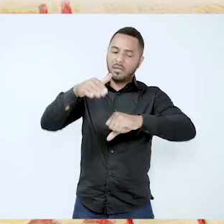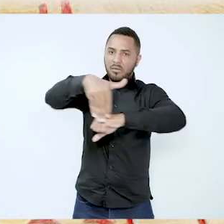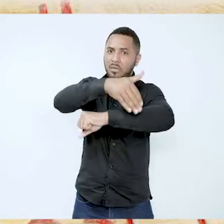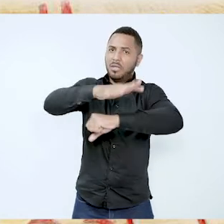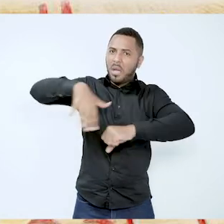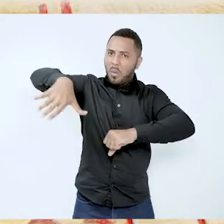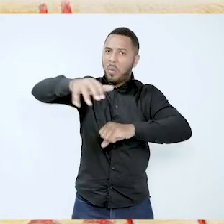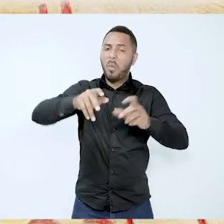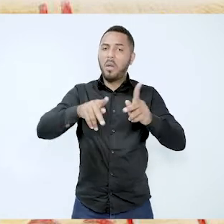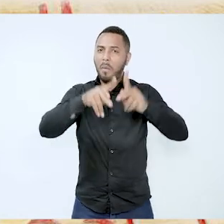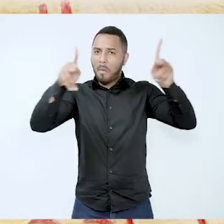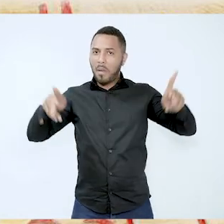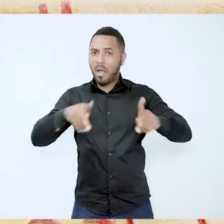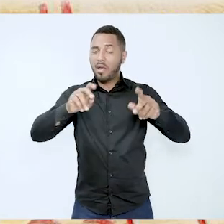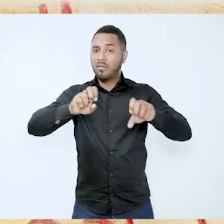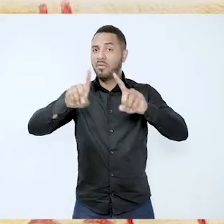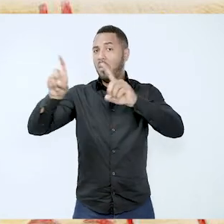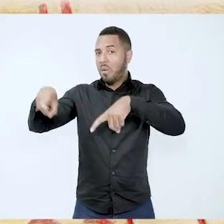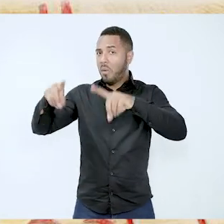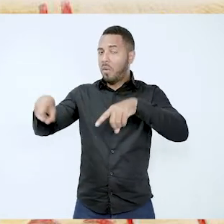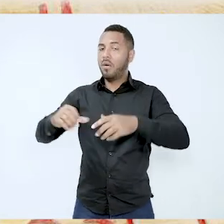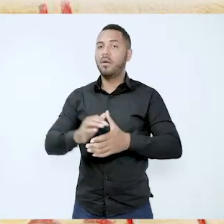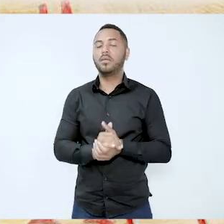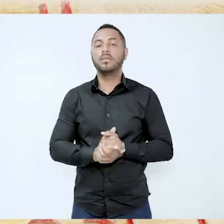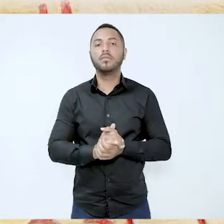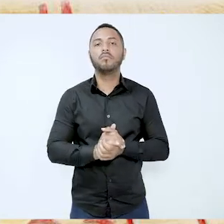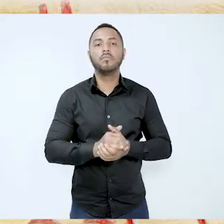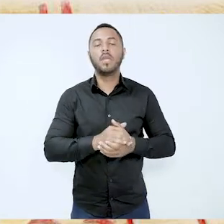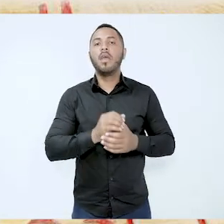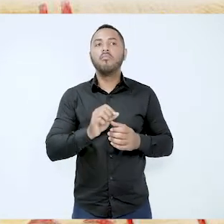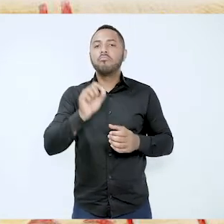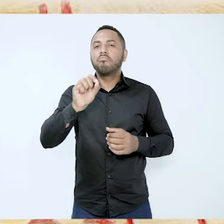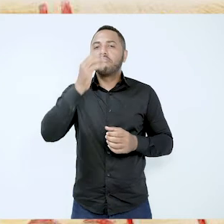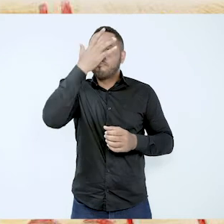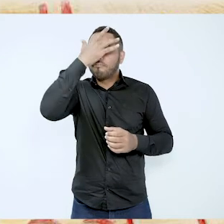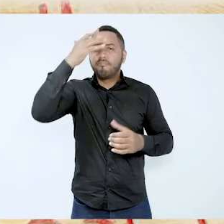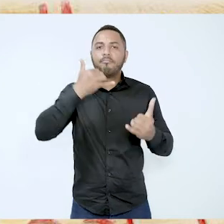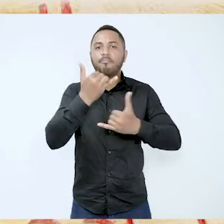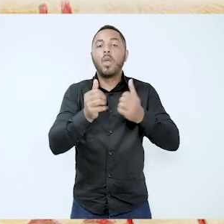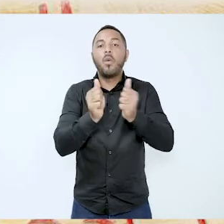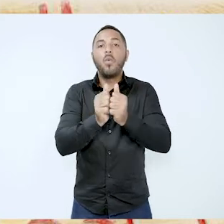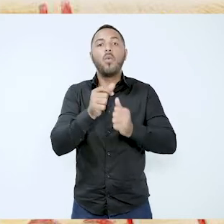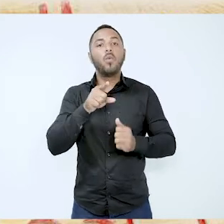na rua, parque ou na roça. Quem geralmente brincava